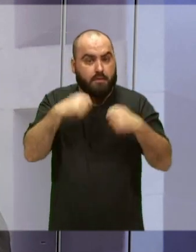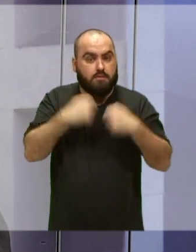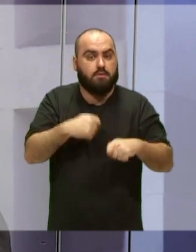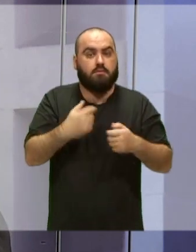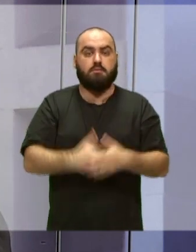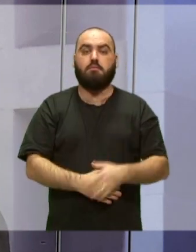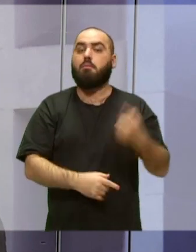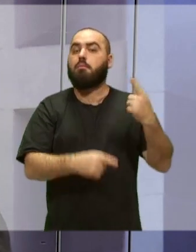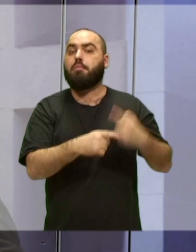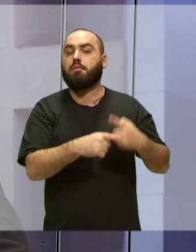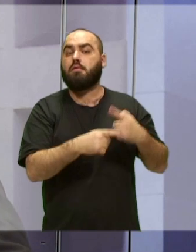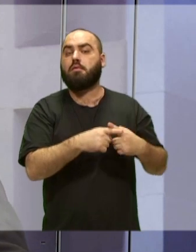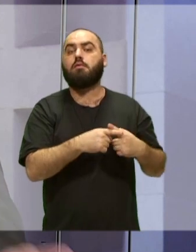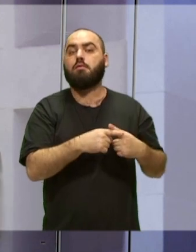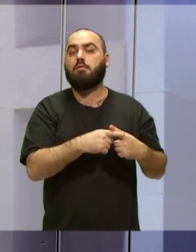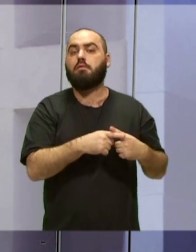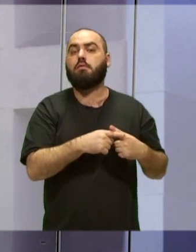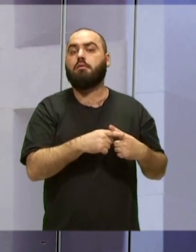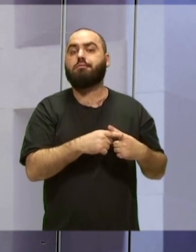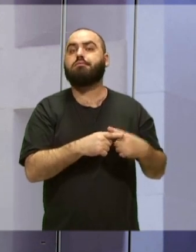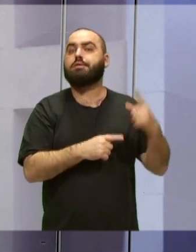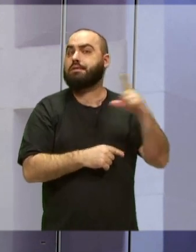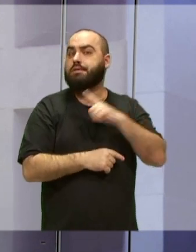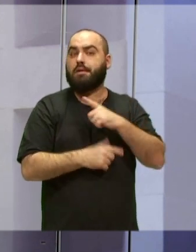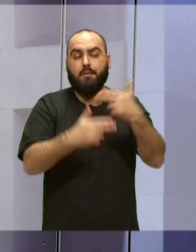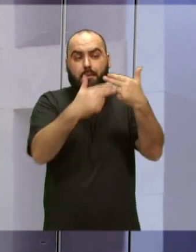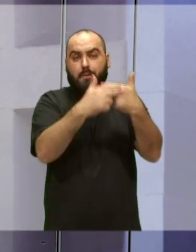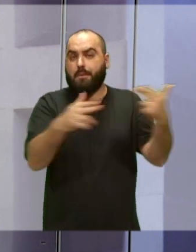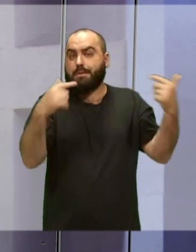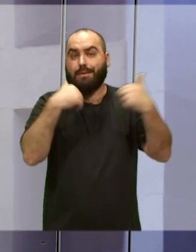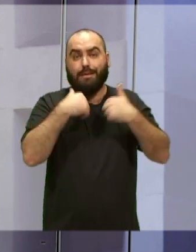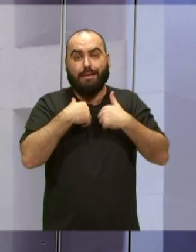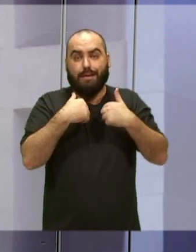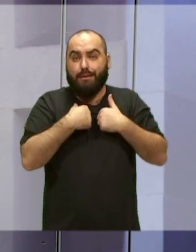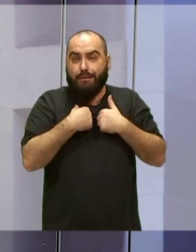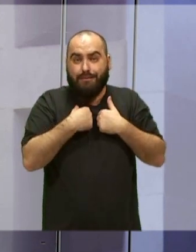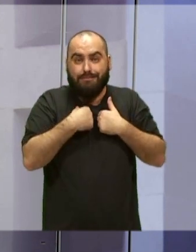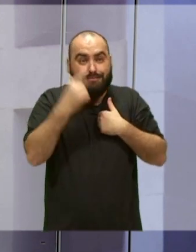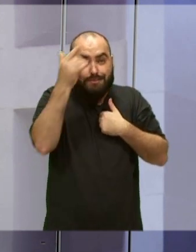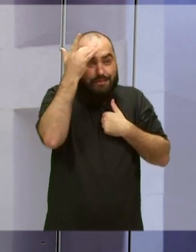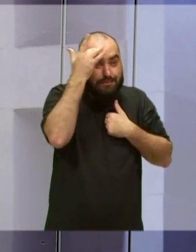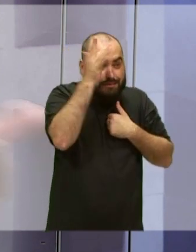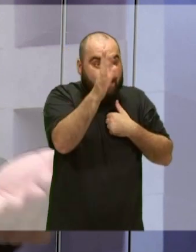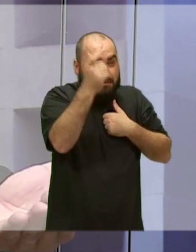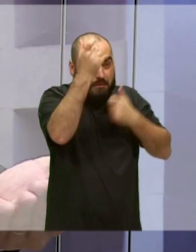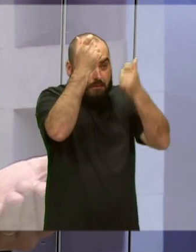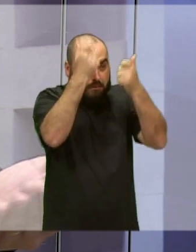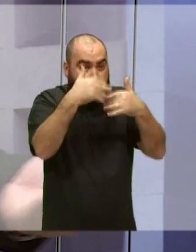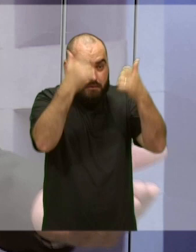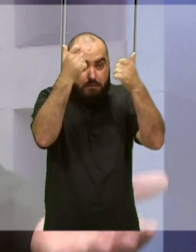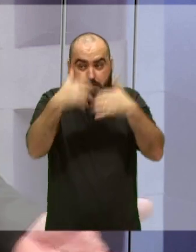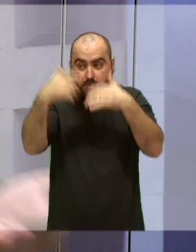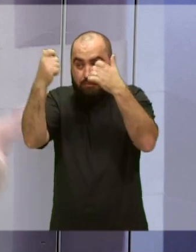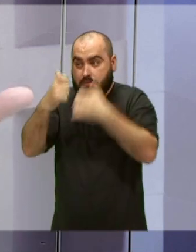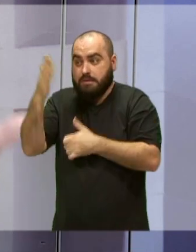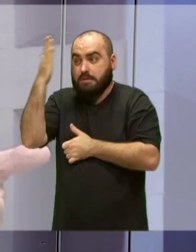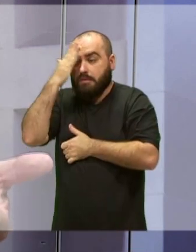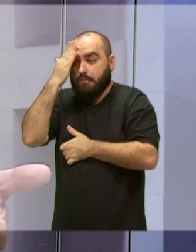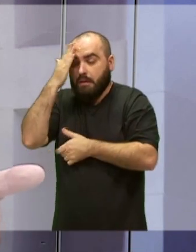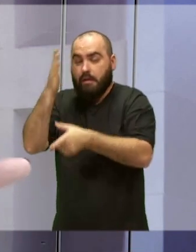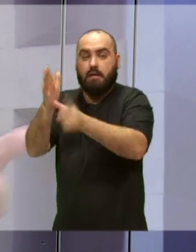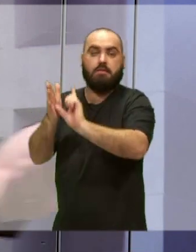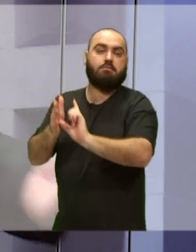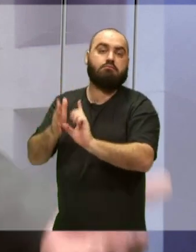transparente por quê Porque tem coisas que eu não tenho como mensurar até os efeitos ou seja um